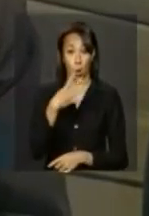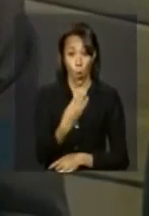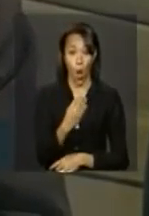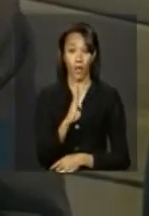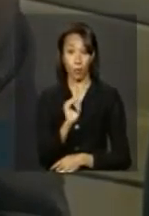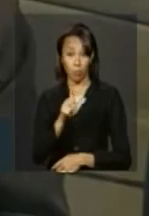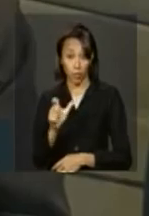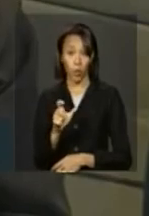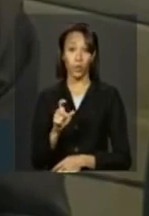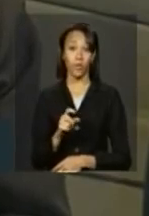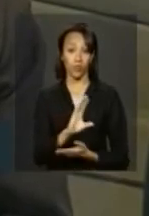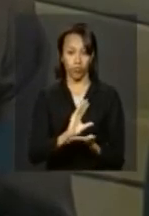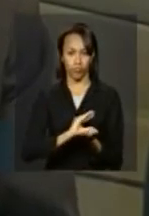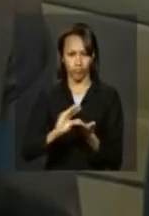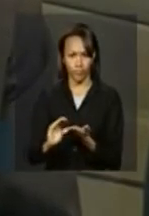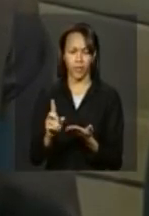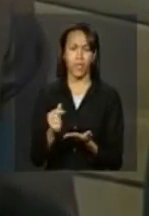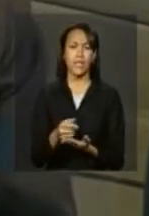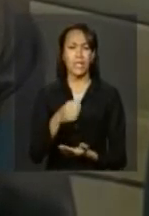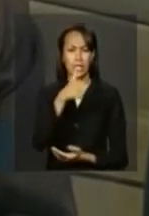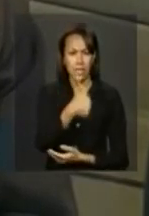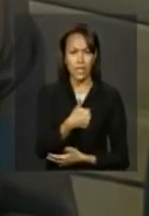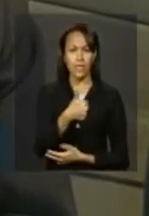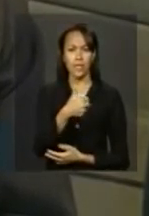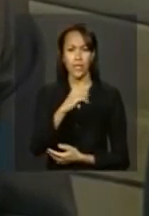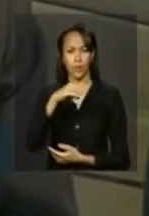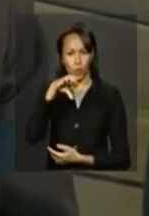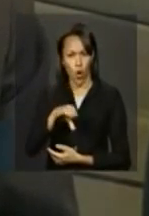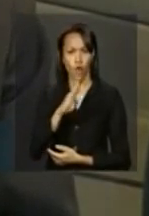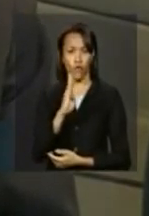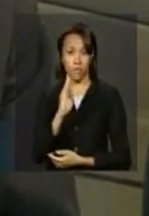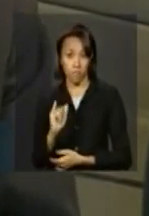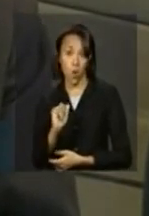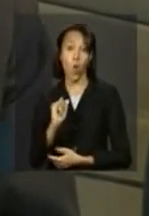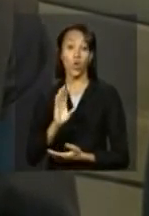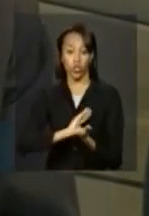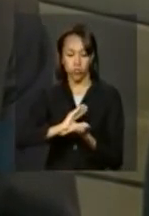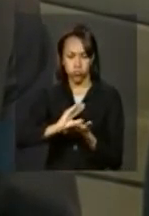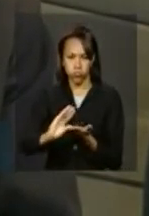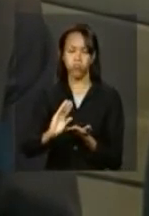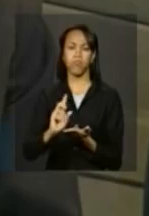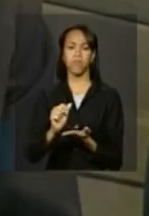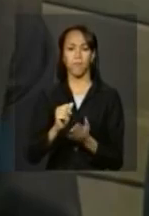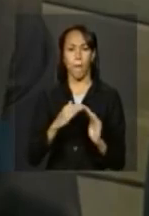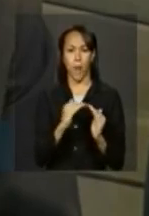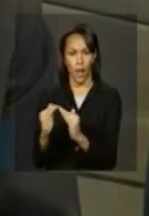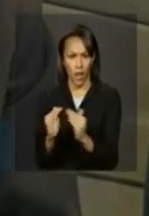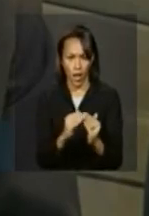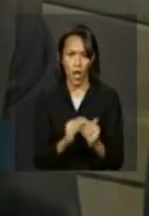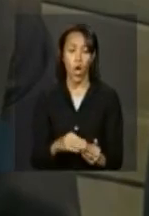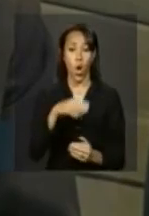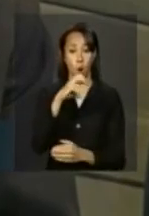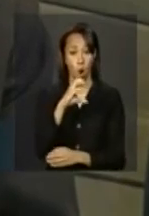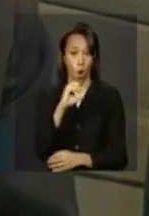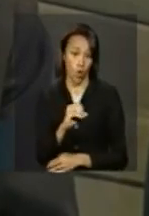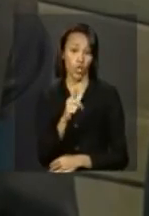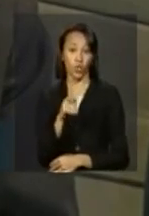setor financiamento ao setor público, 109 bilhões de financiamento habitacional, OGU quase